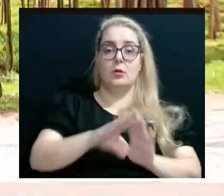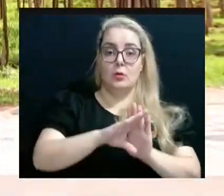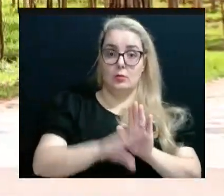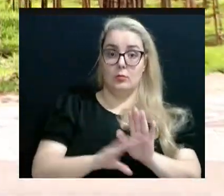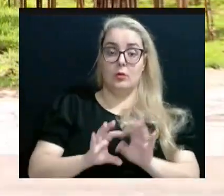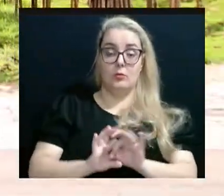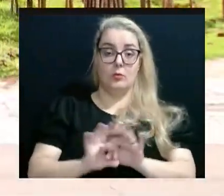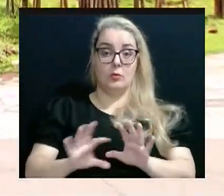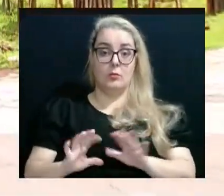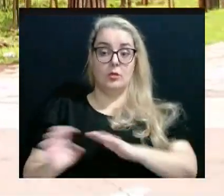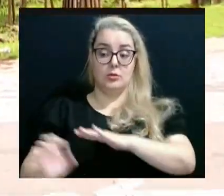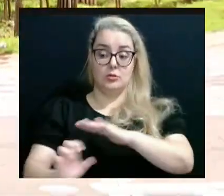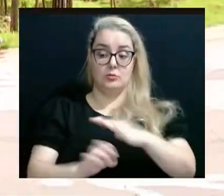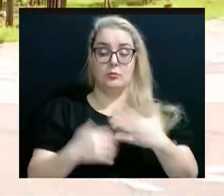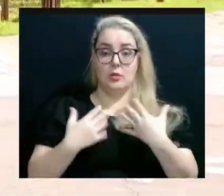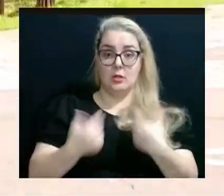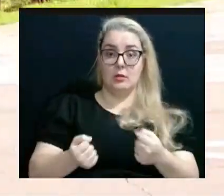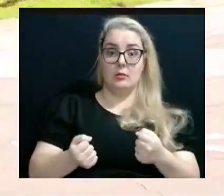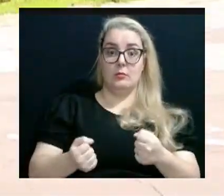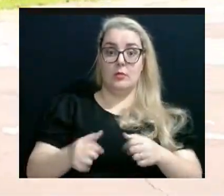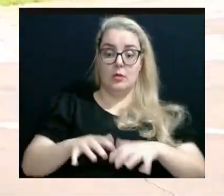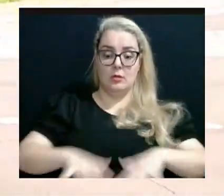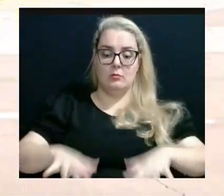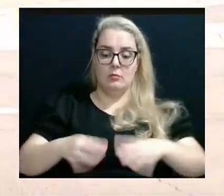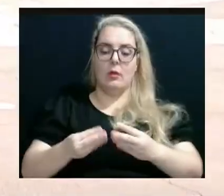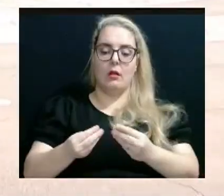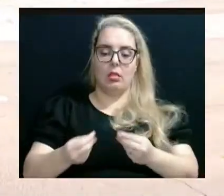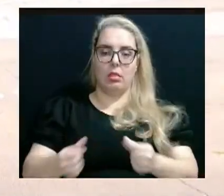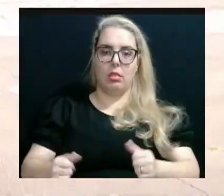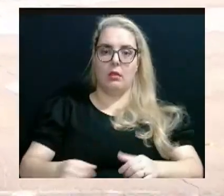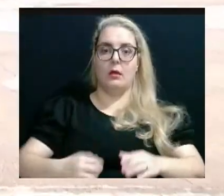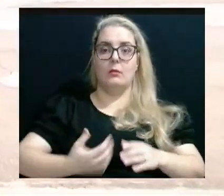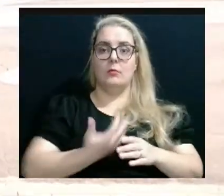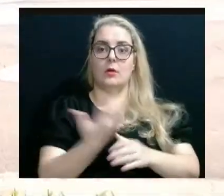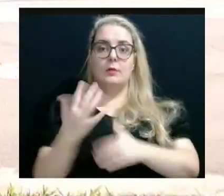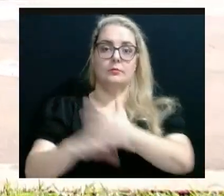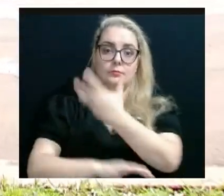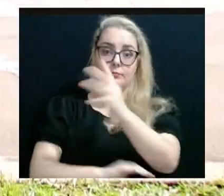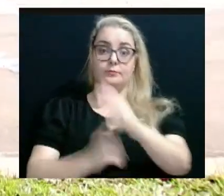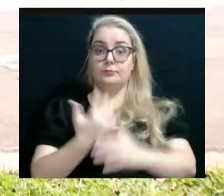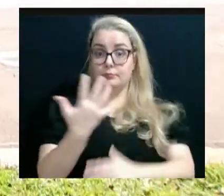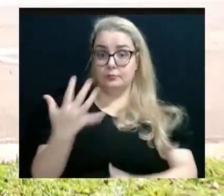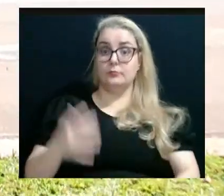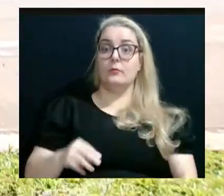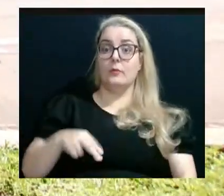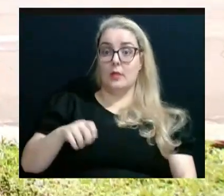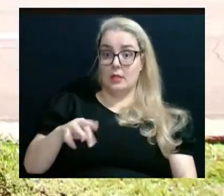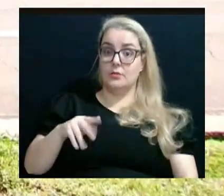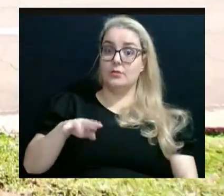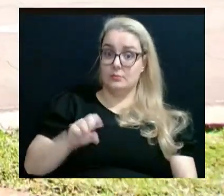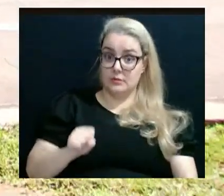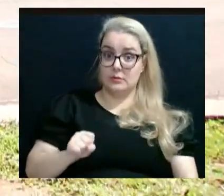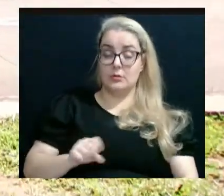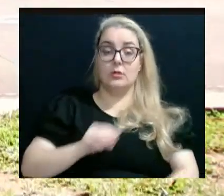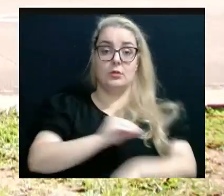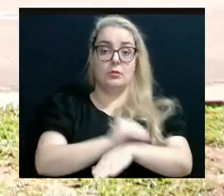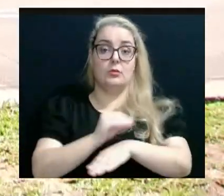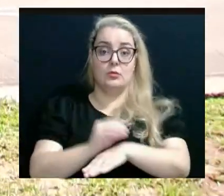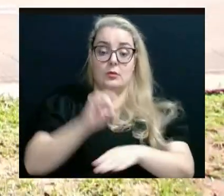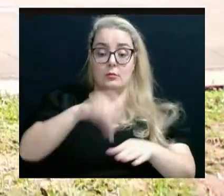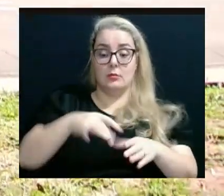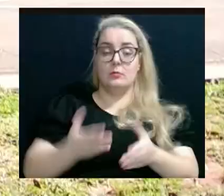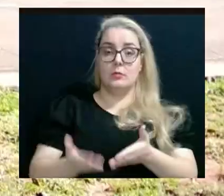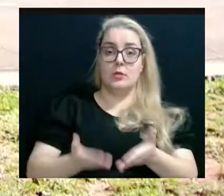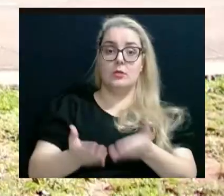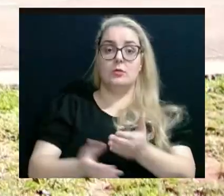empresas adotem áreas degradadas para criar microflorestas com espécies nativas, cuidando do plantio e manutenção